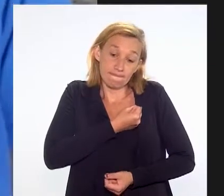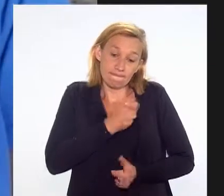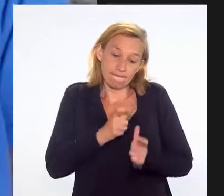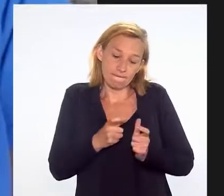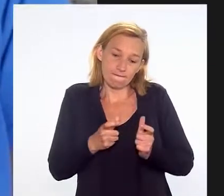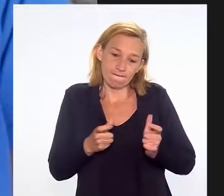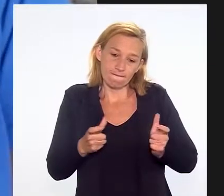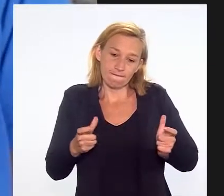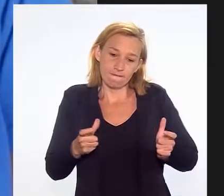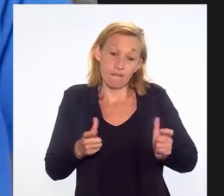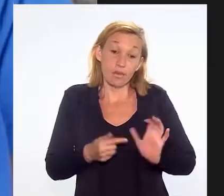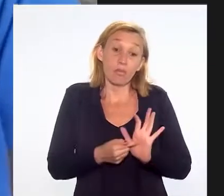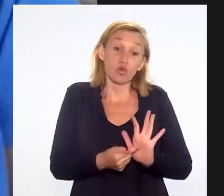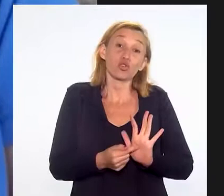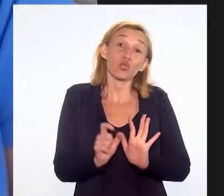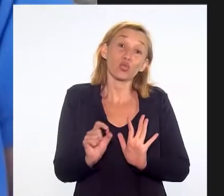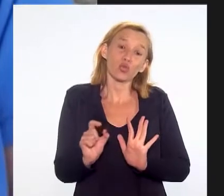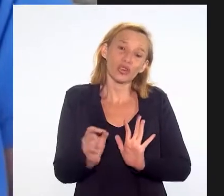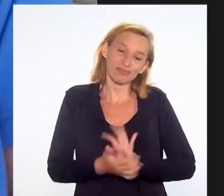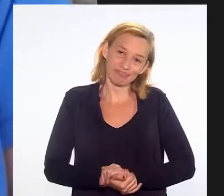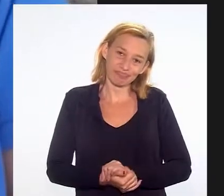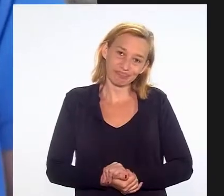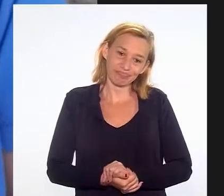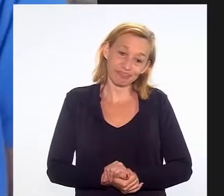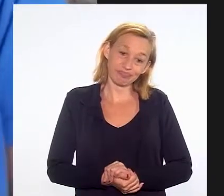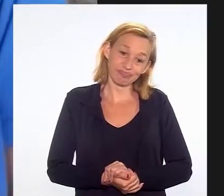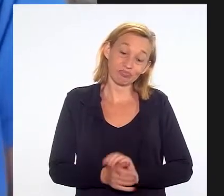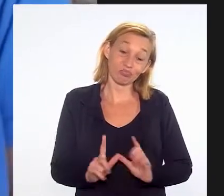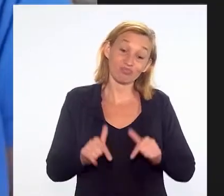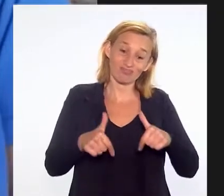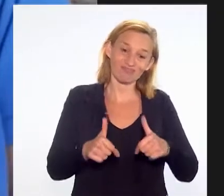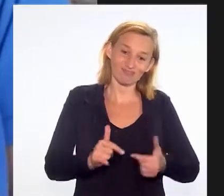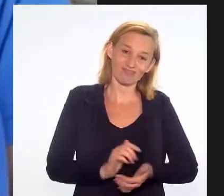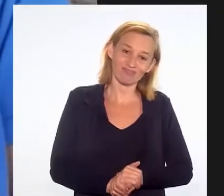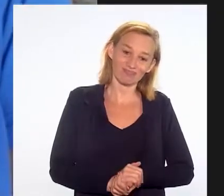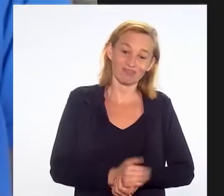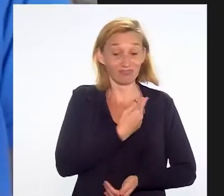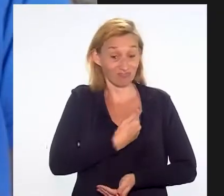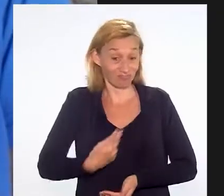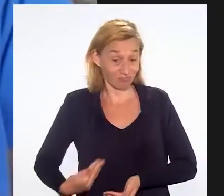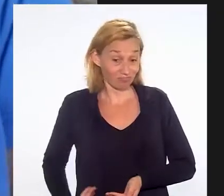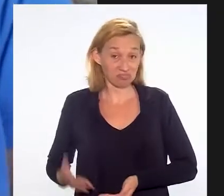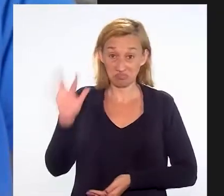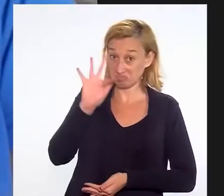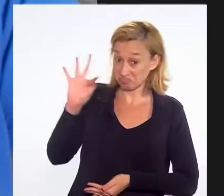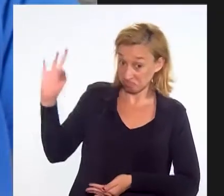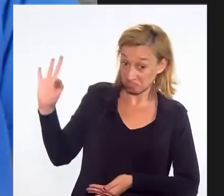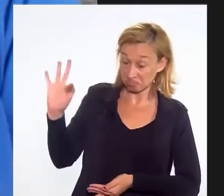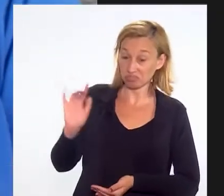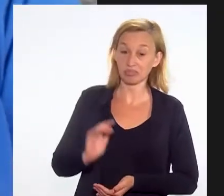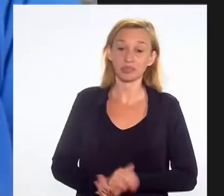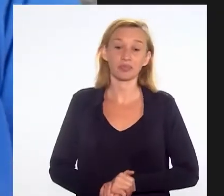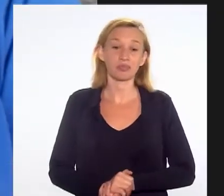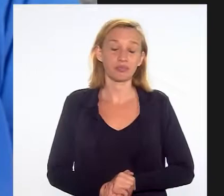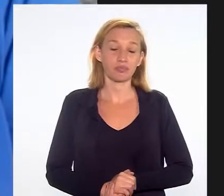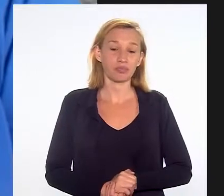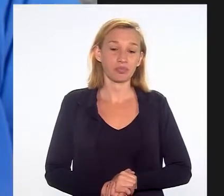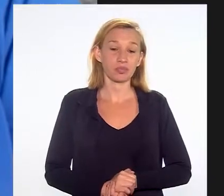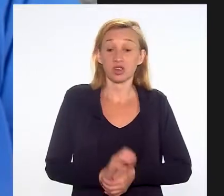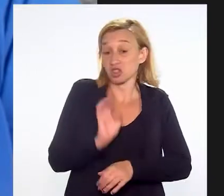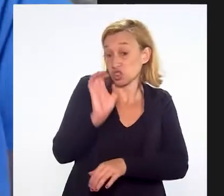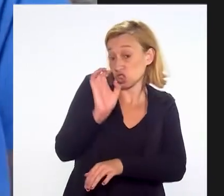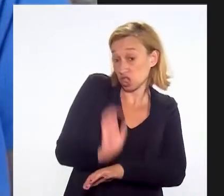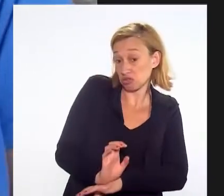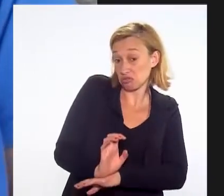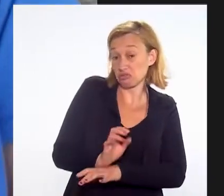embora subnotificados, eles nos mostram que as atitudes, tanto de governo federal como